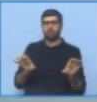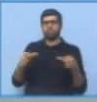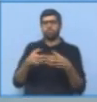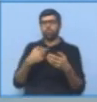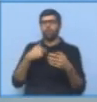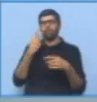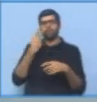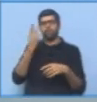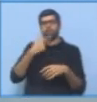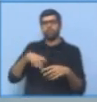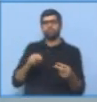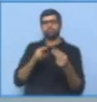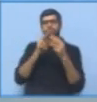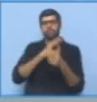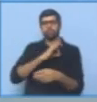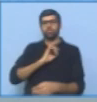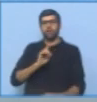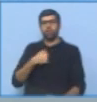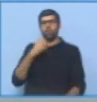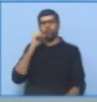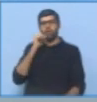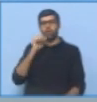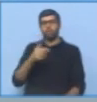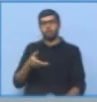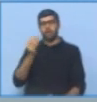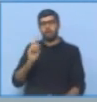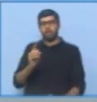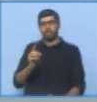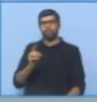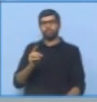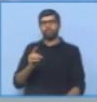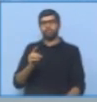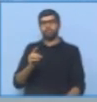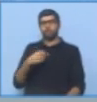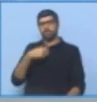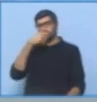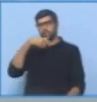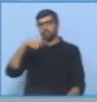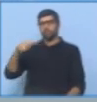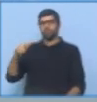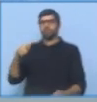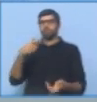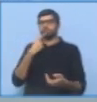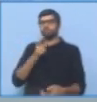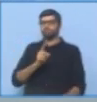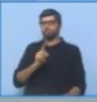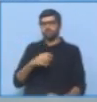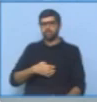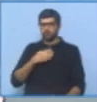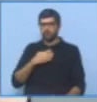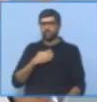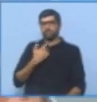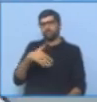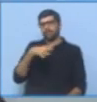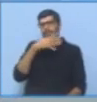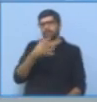vida com o Senhor, então esse vinho que é muito mais, não é? Aquelas pessoas que não percebem esta simbólica vão dizer,